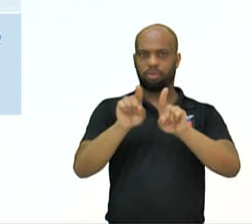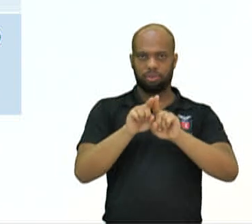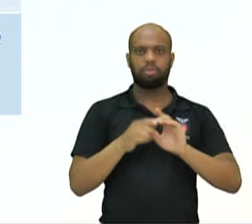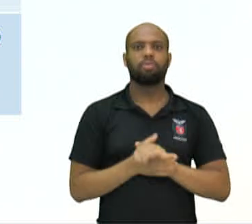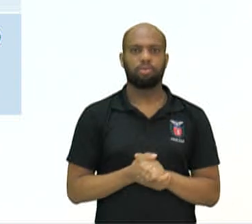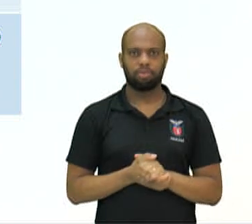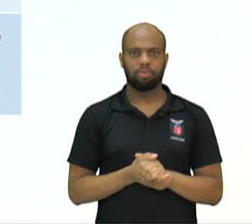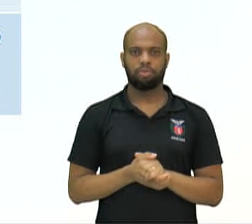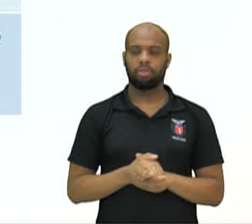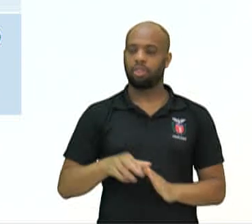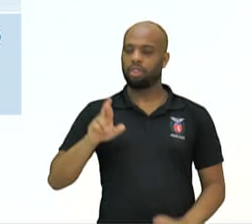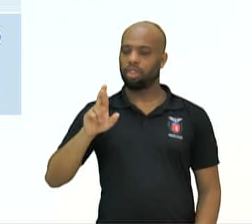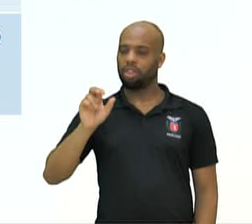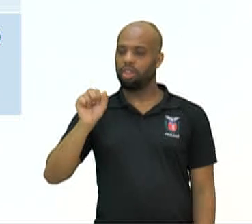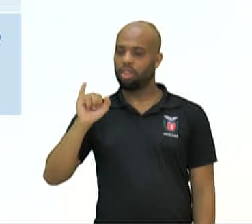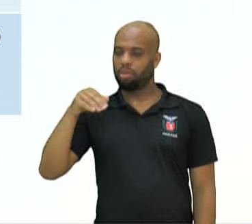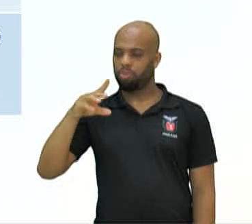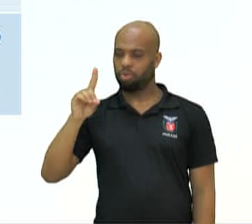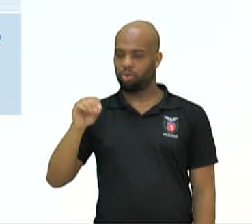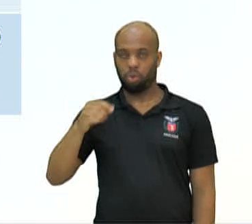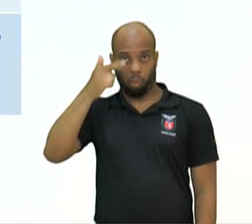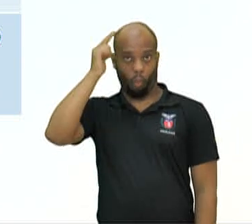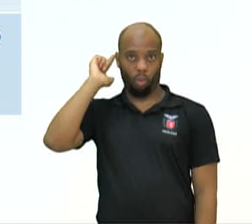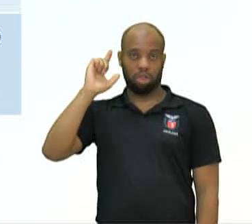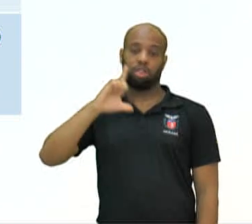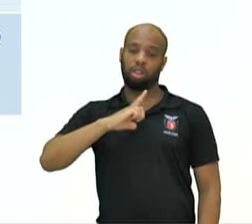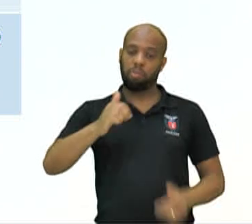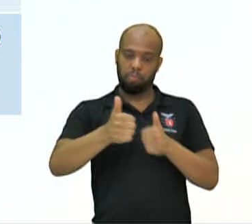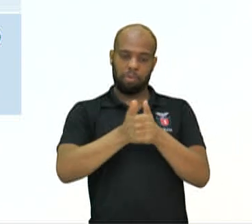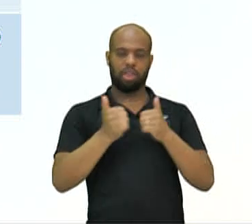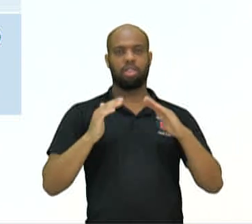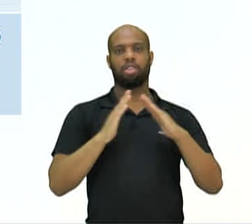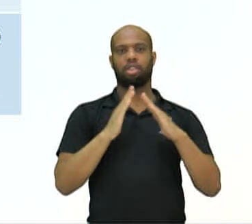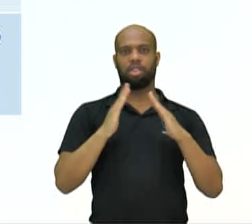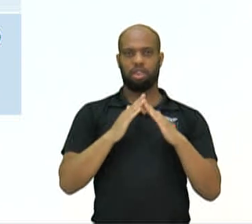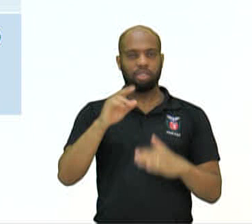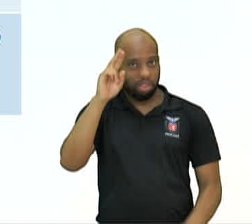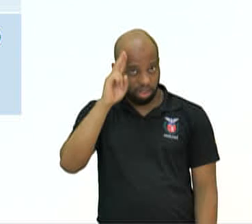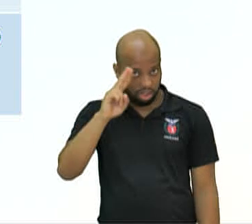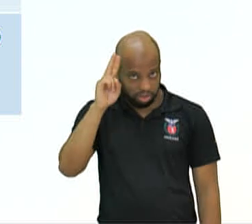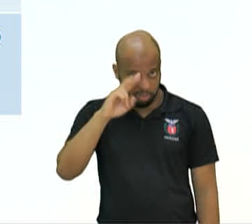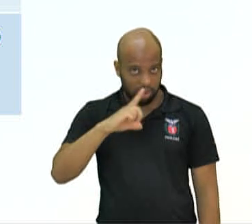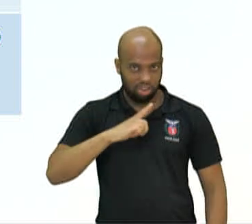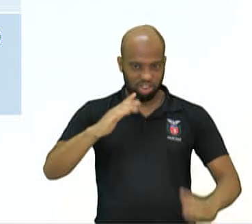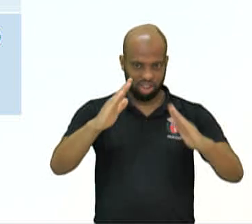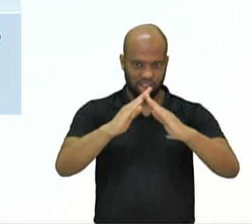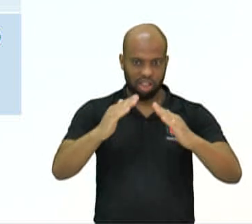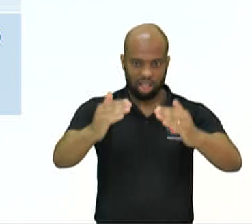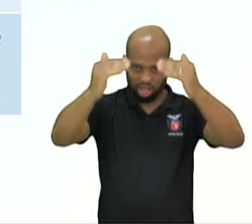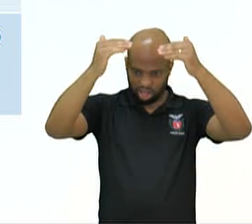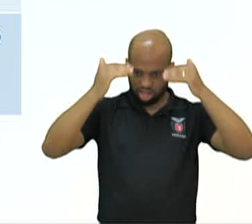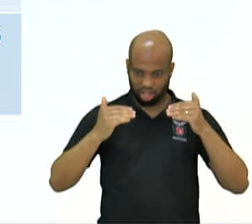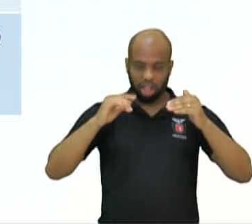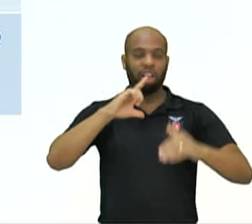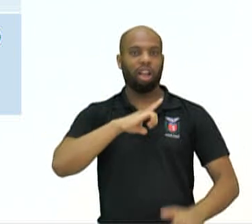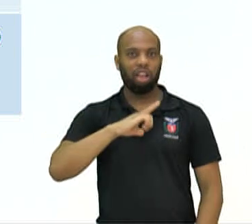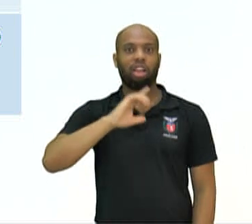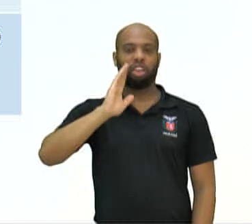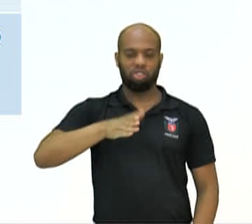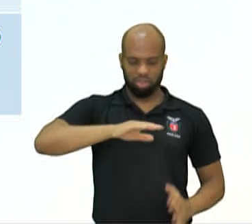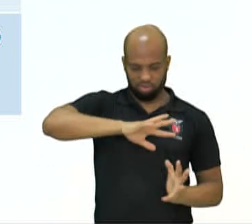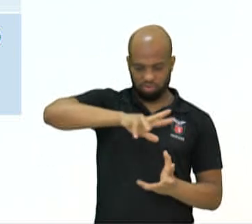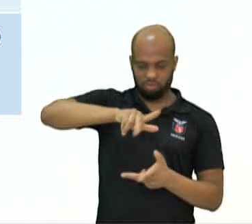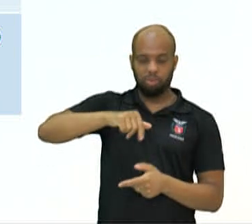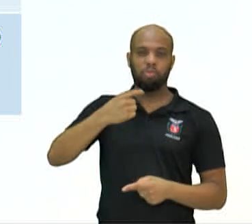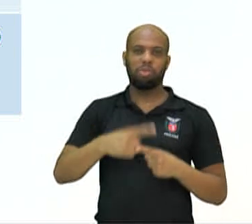E Raimundo Pelado? Perto da sua casa. Lembram-se que era